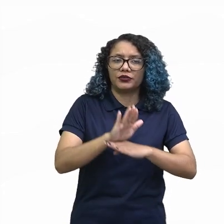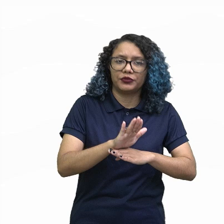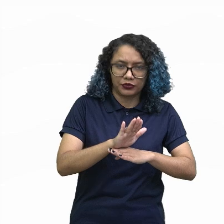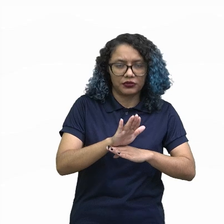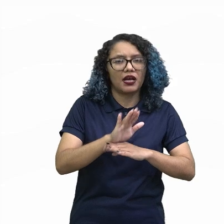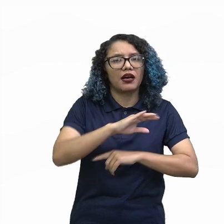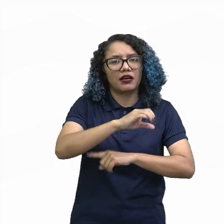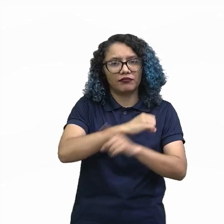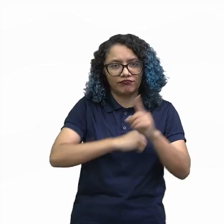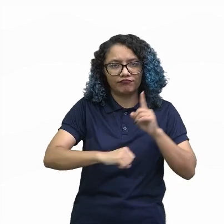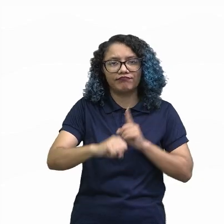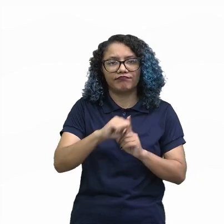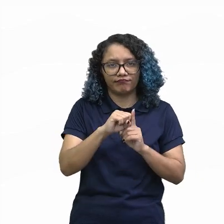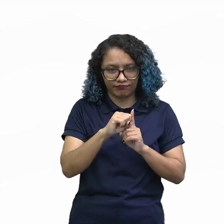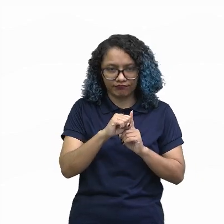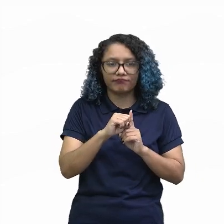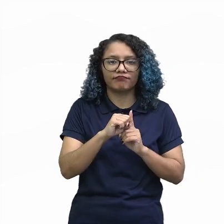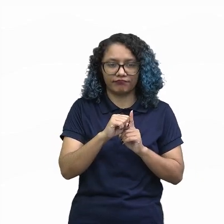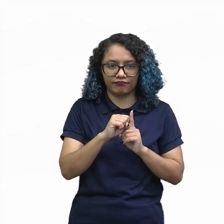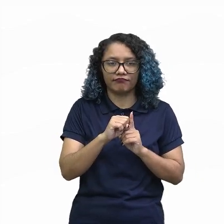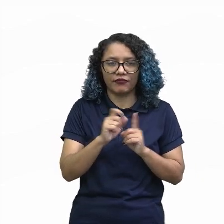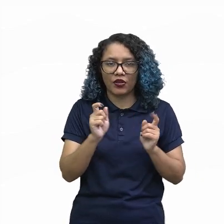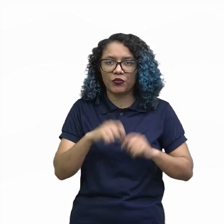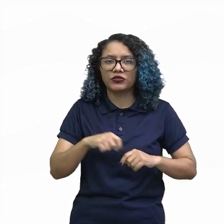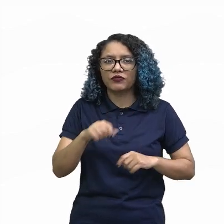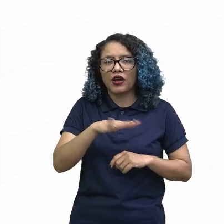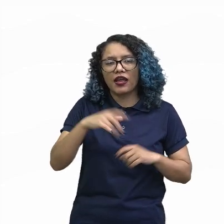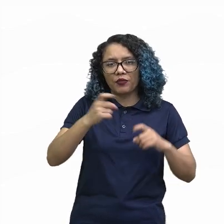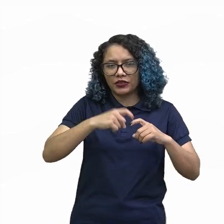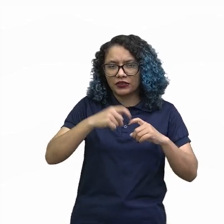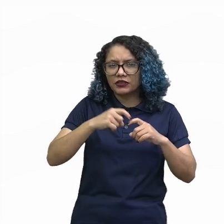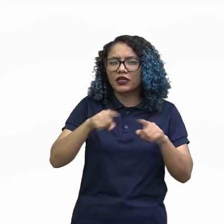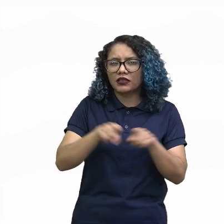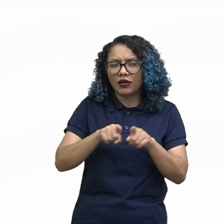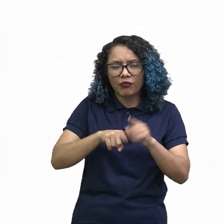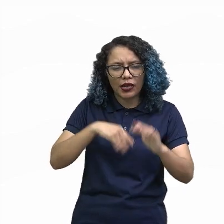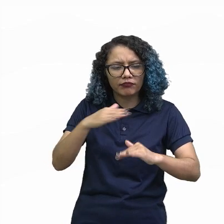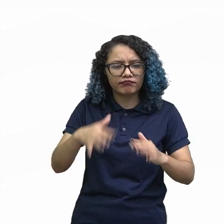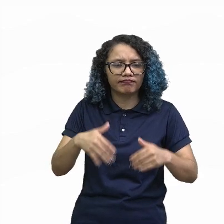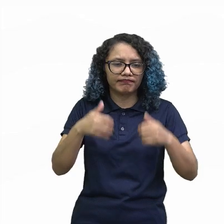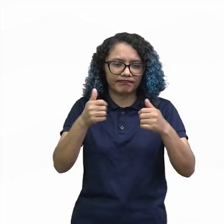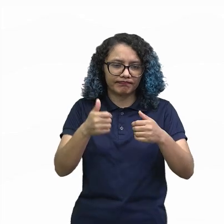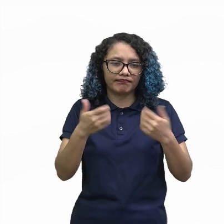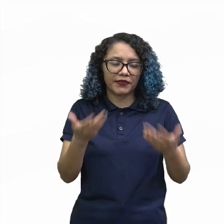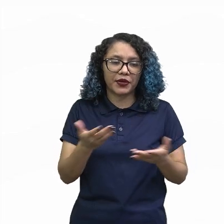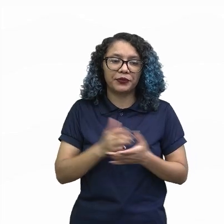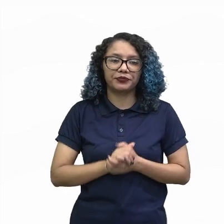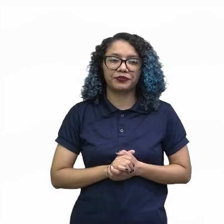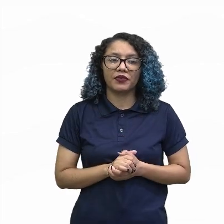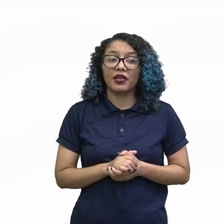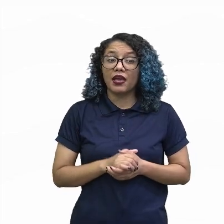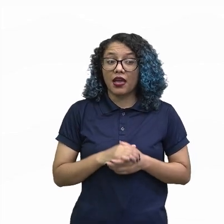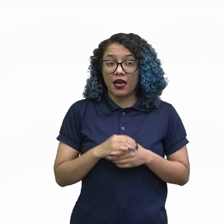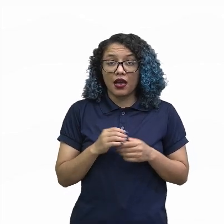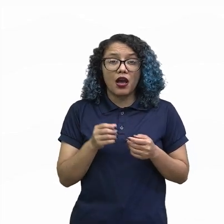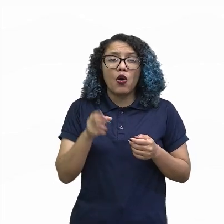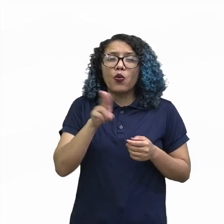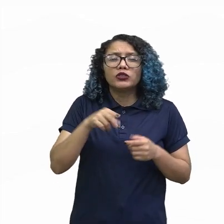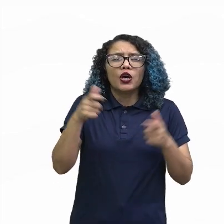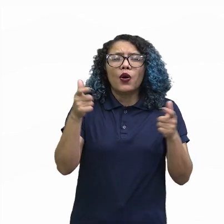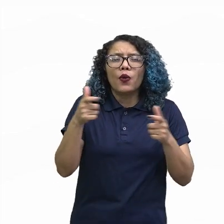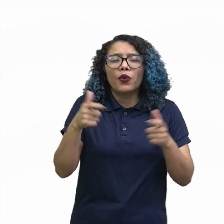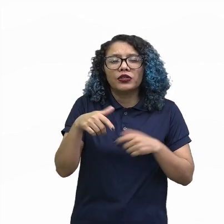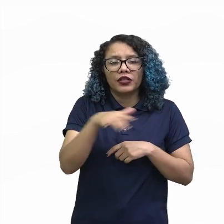a sociedade, né? Para melhorar o campo da medicina também. E aí a gente observa onde ela é aplicada.